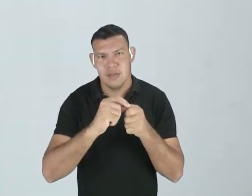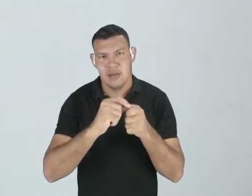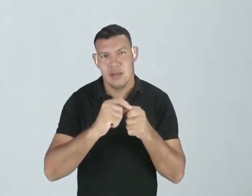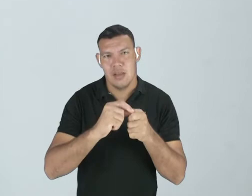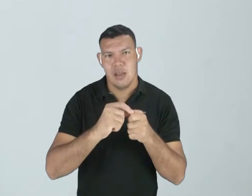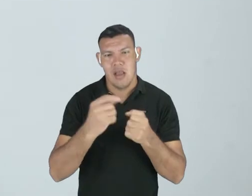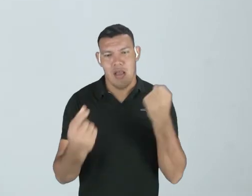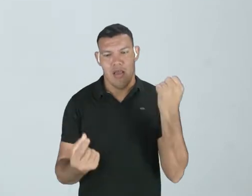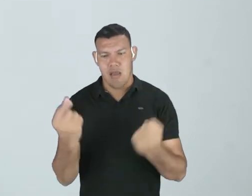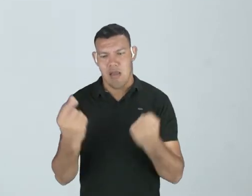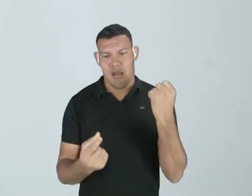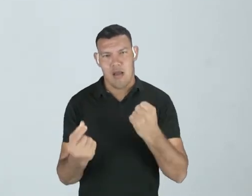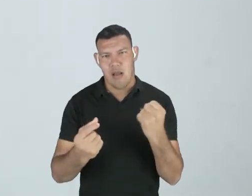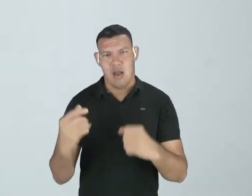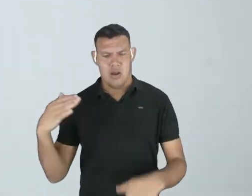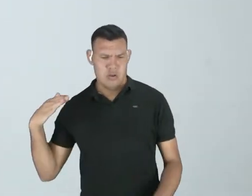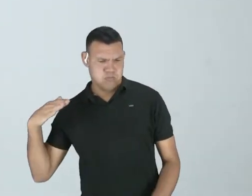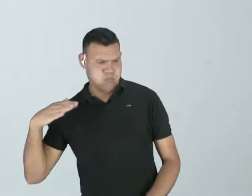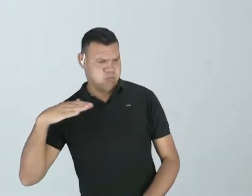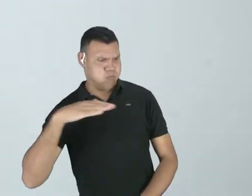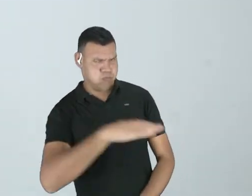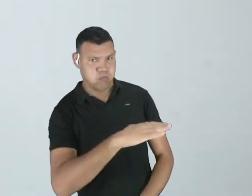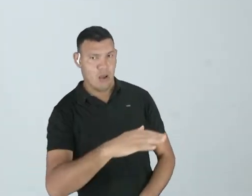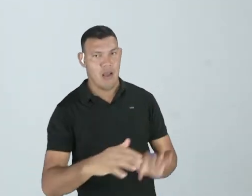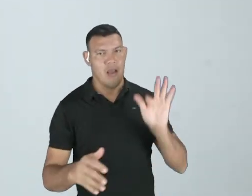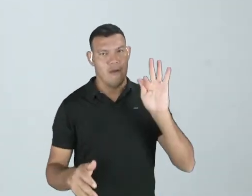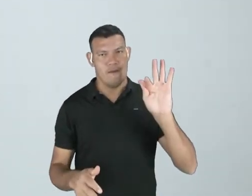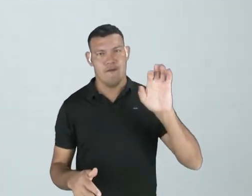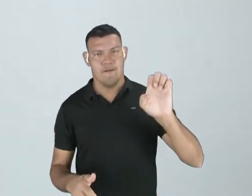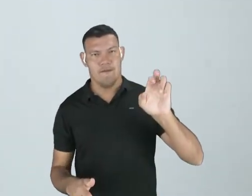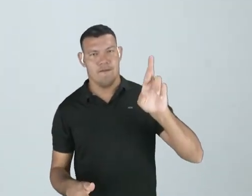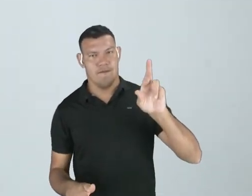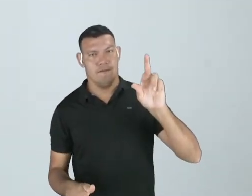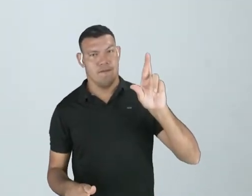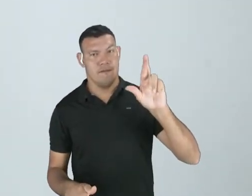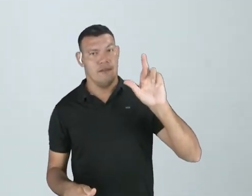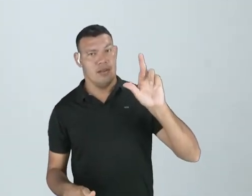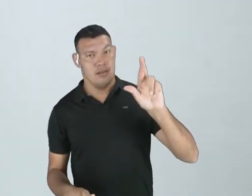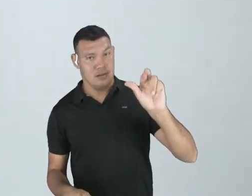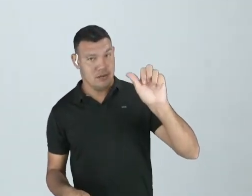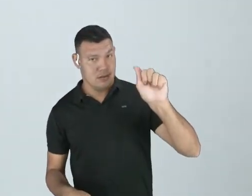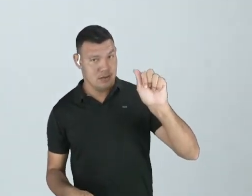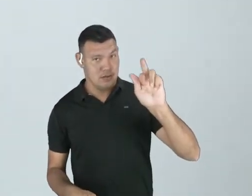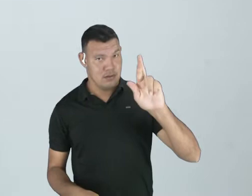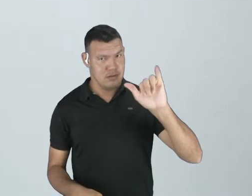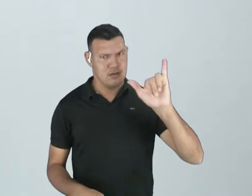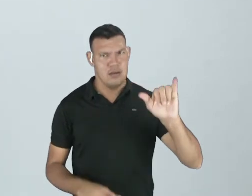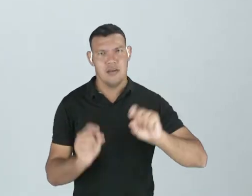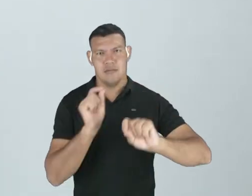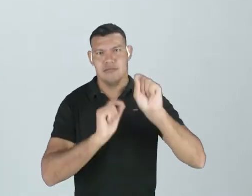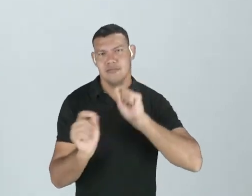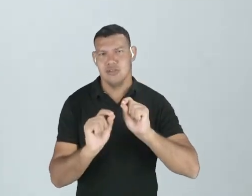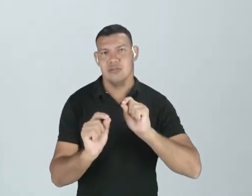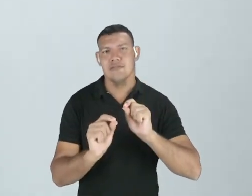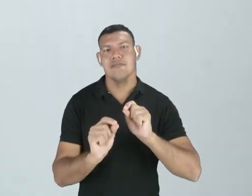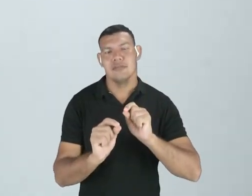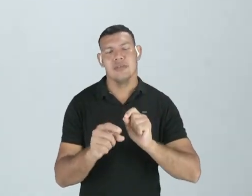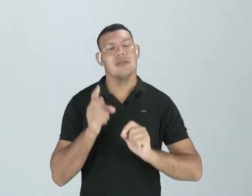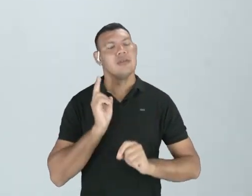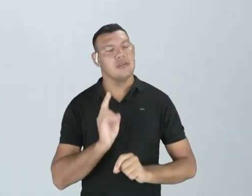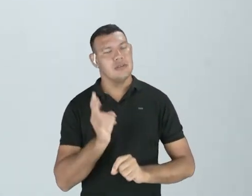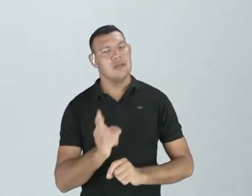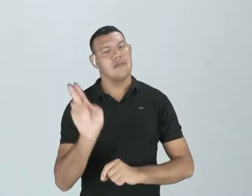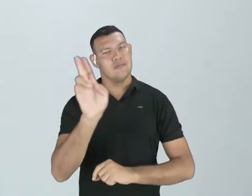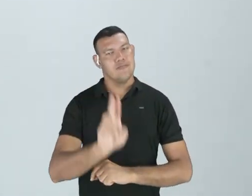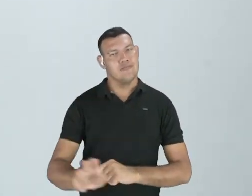muitas vezes de ônibus, certo? Eles não andam de Ferrari, porque eles são trabalhadores. Então, o Karl Marx era isso que ele